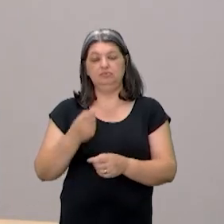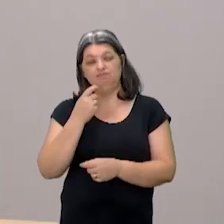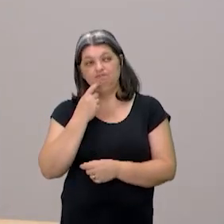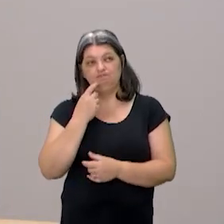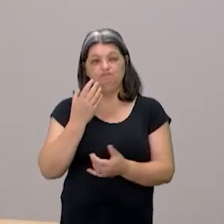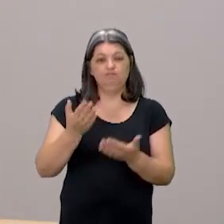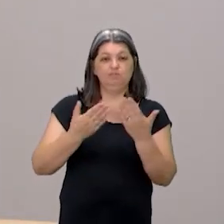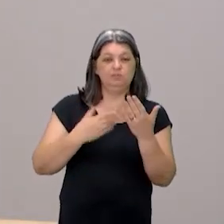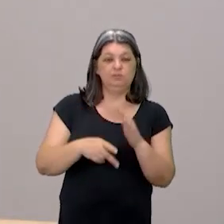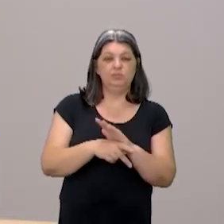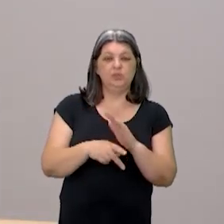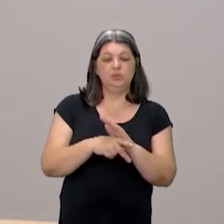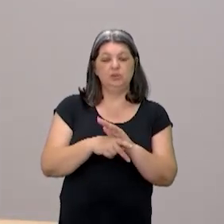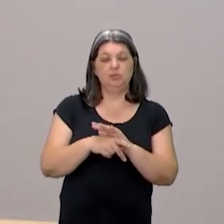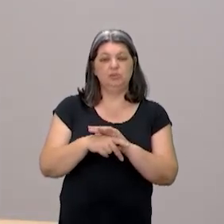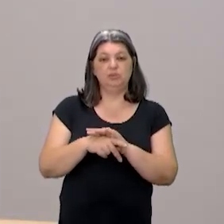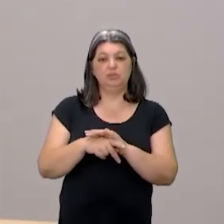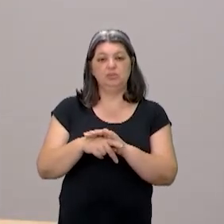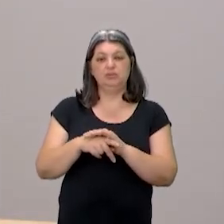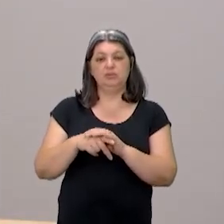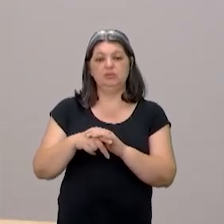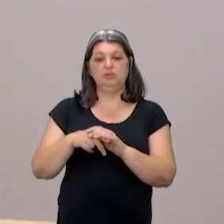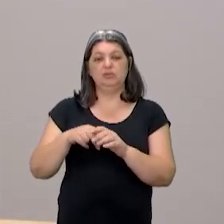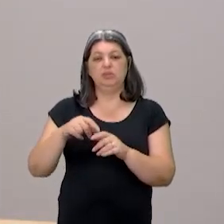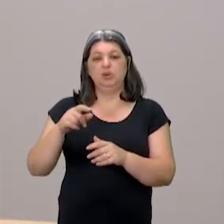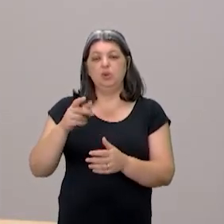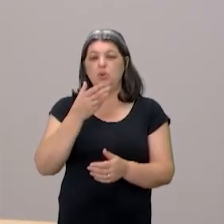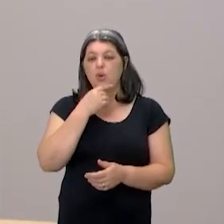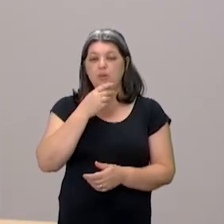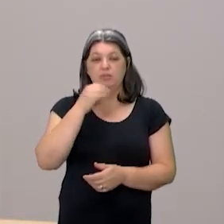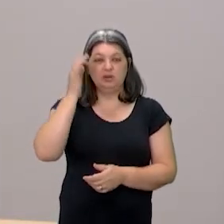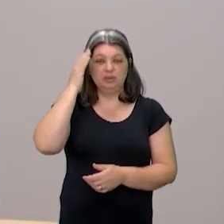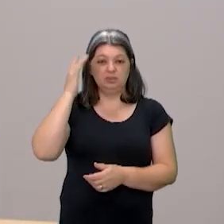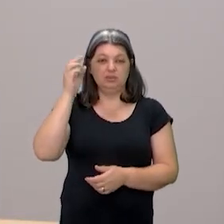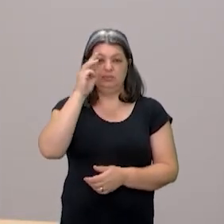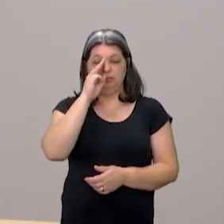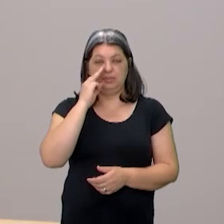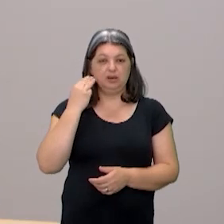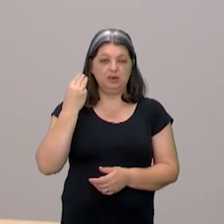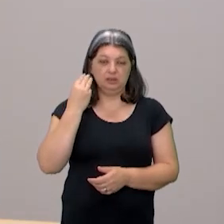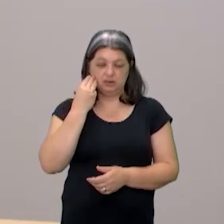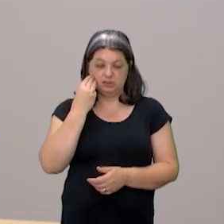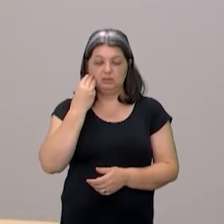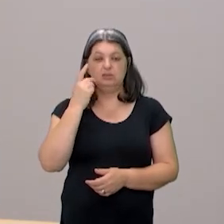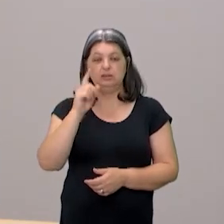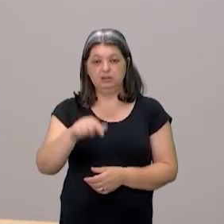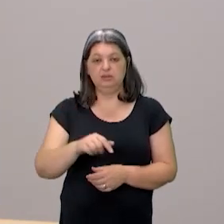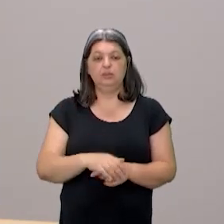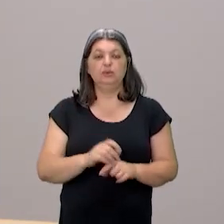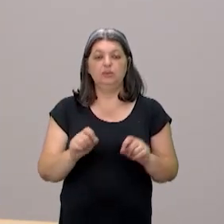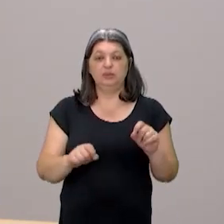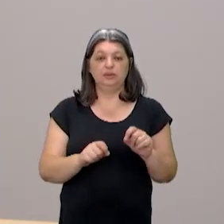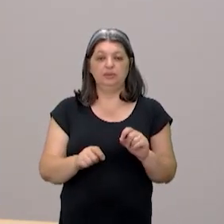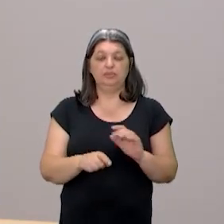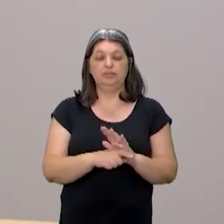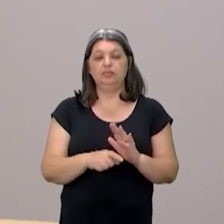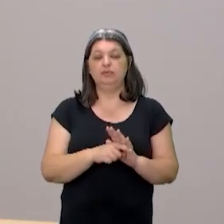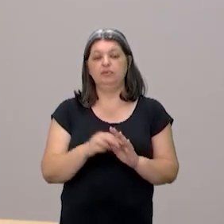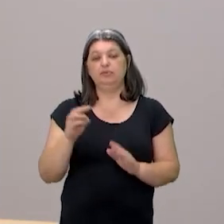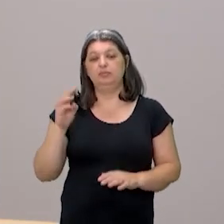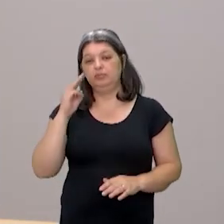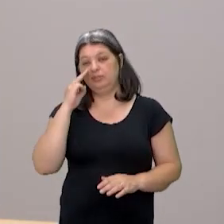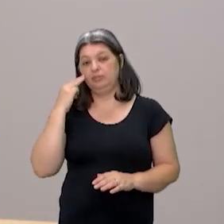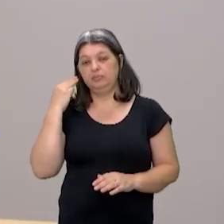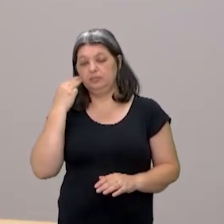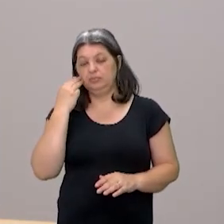assim, foi nomeado, né, por um grande filósofo chamado Karl Marx, né? E o Marx, na verdade, ele está identificando, pessoal,